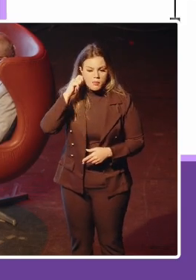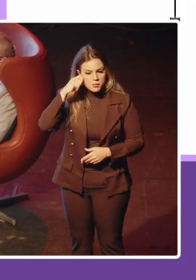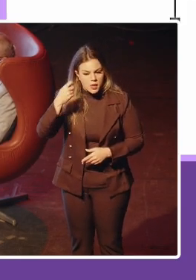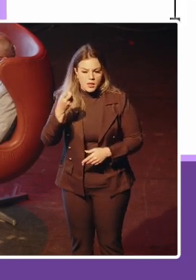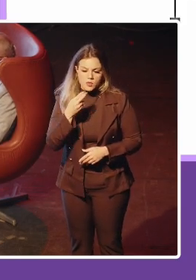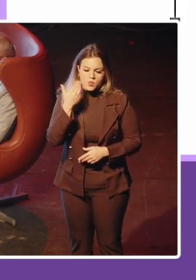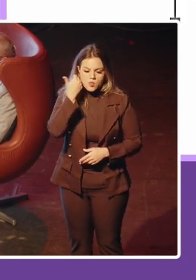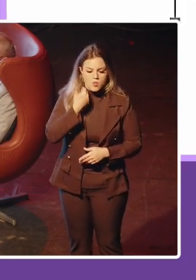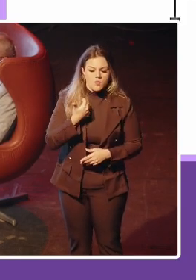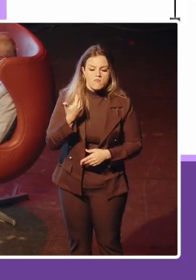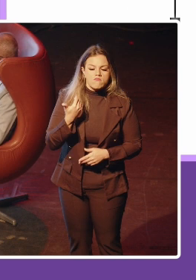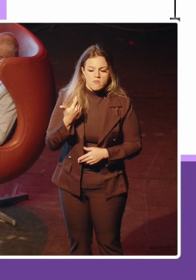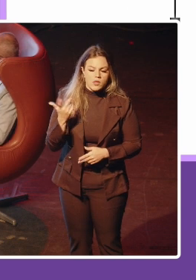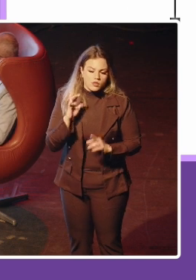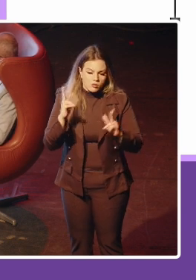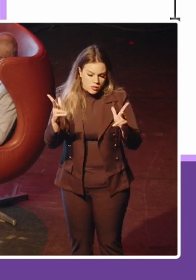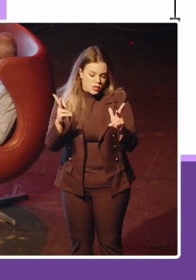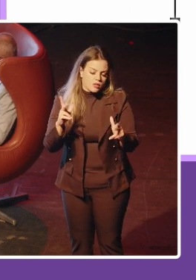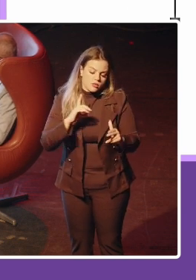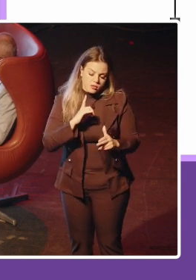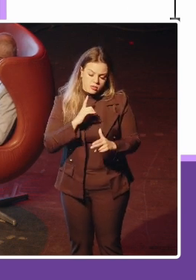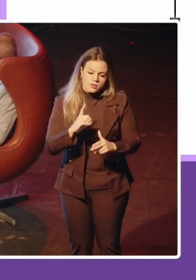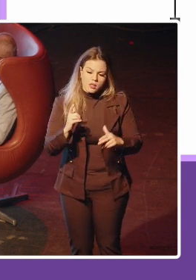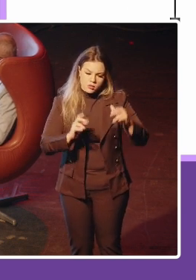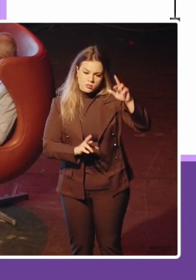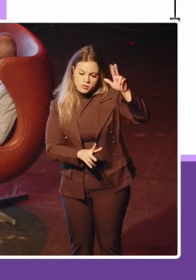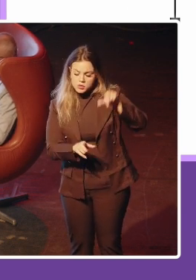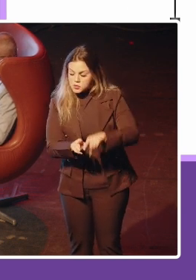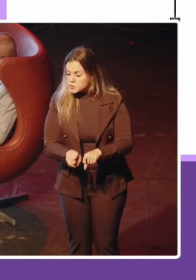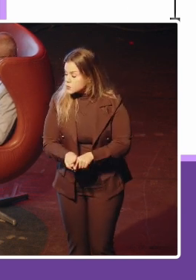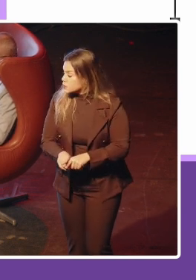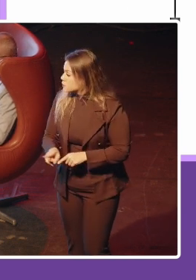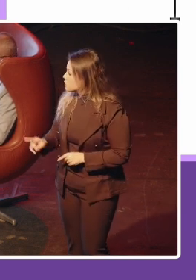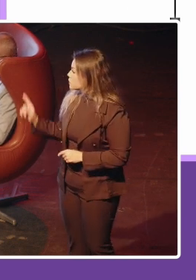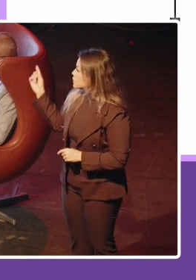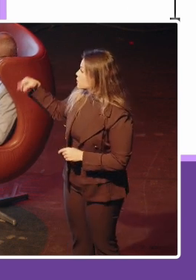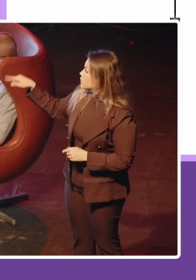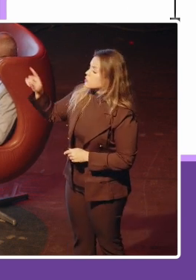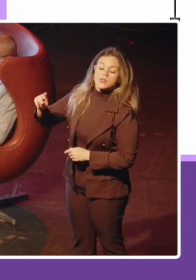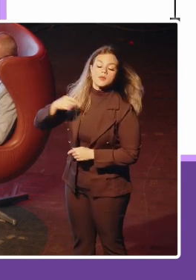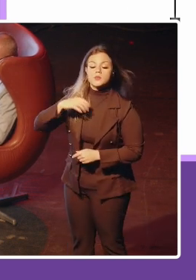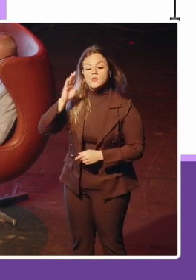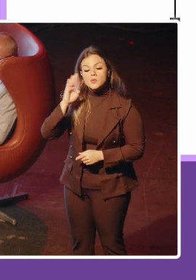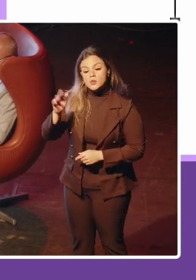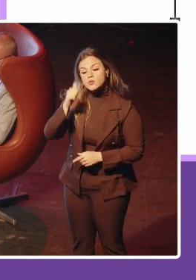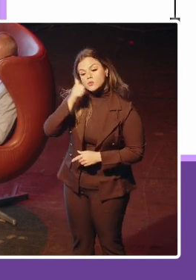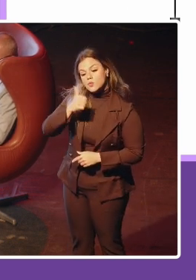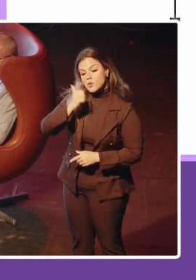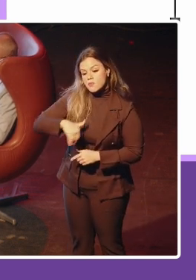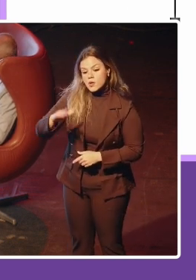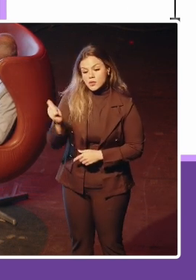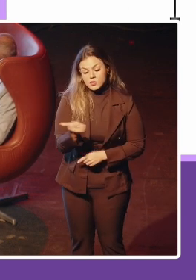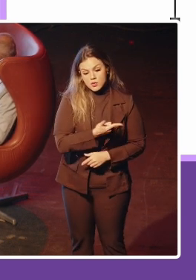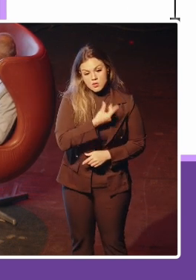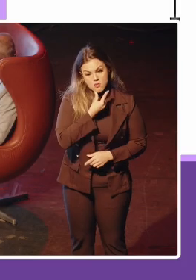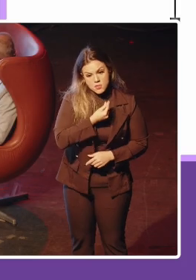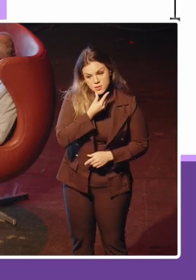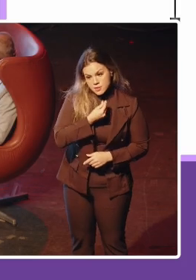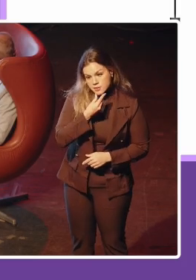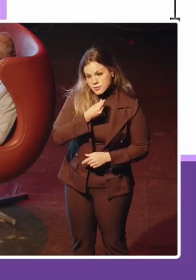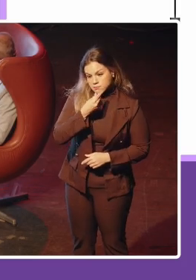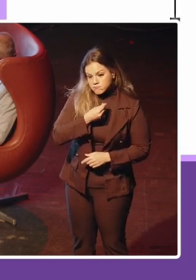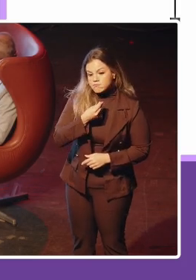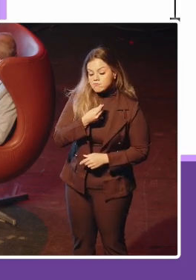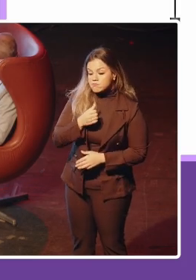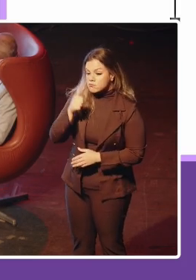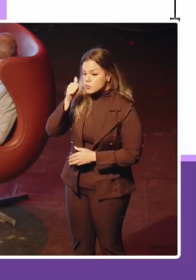O que nós encontramos dessa vez em termos de diferença foi um potencial de prevenção um pouco maior para mulheres em relação a homens. E